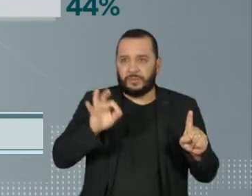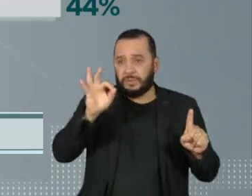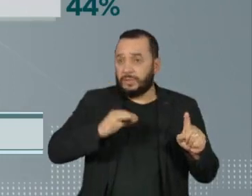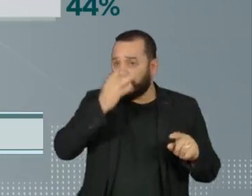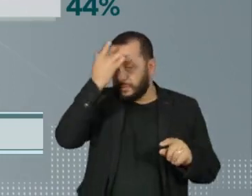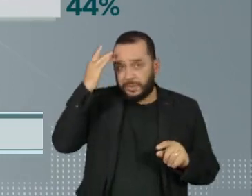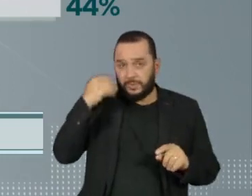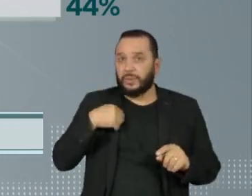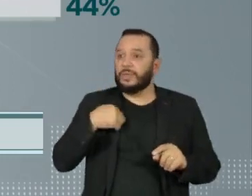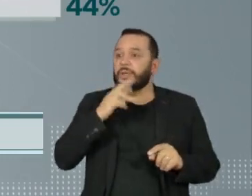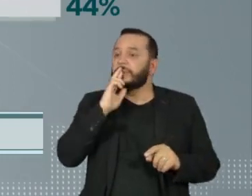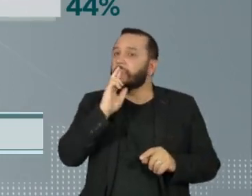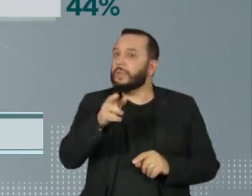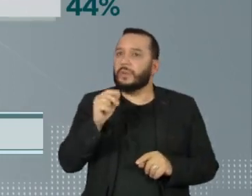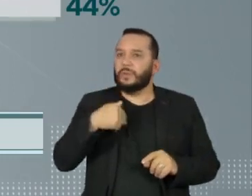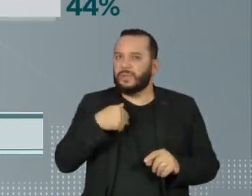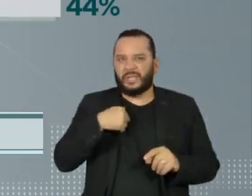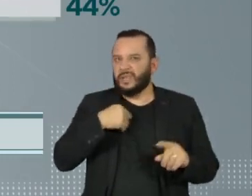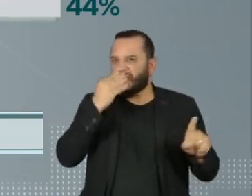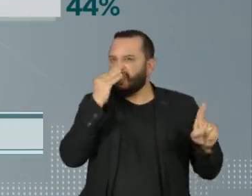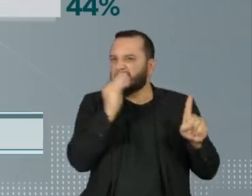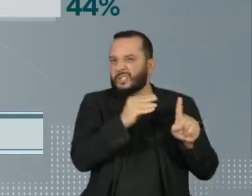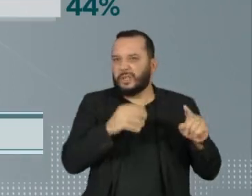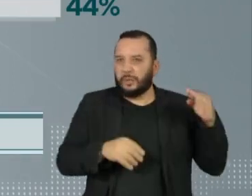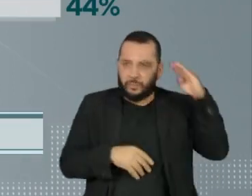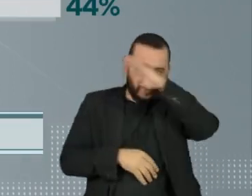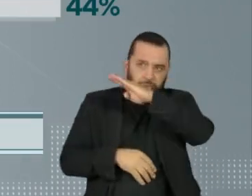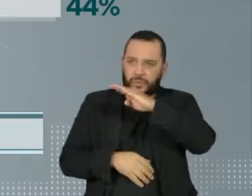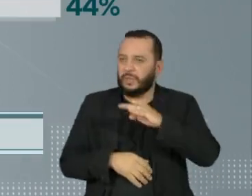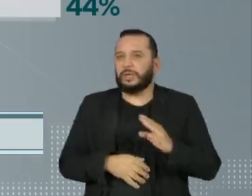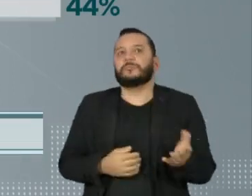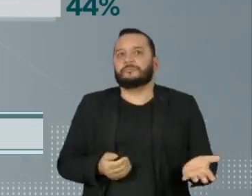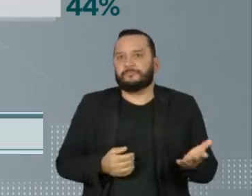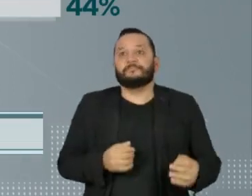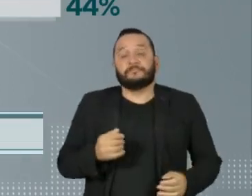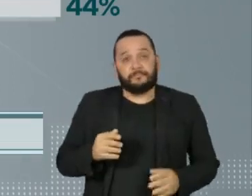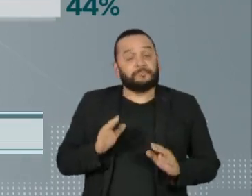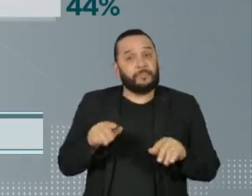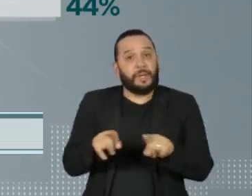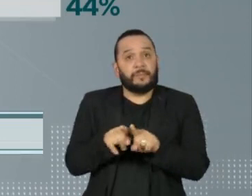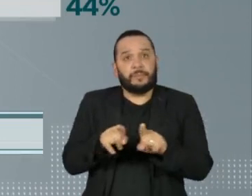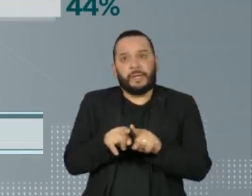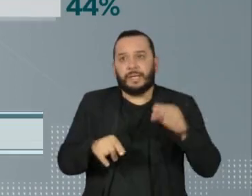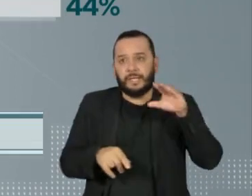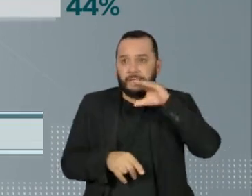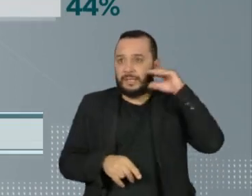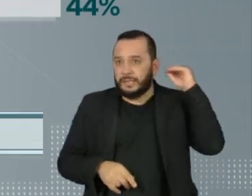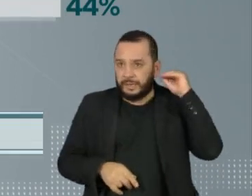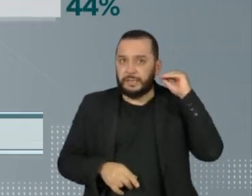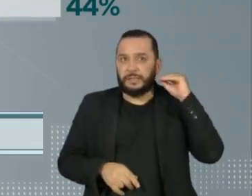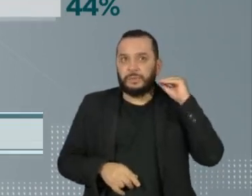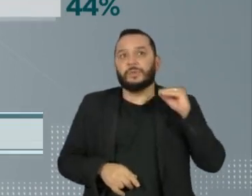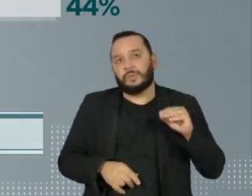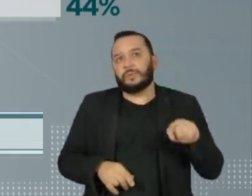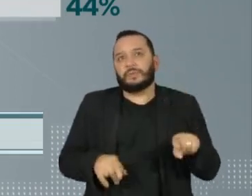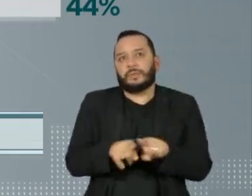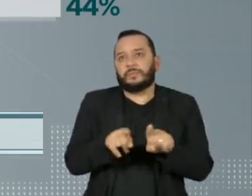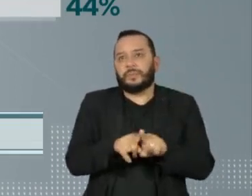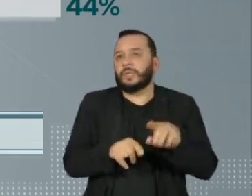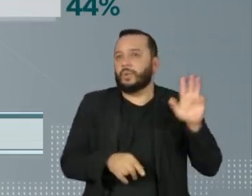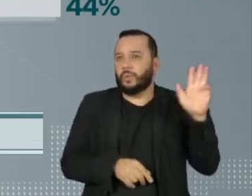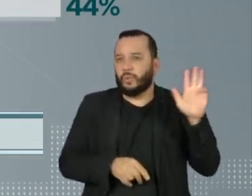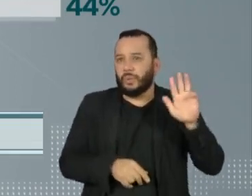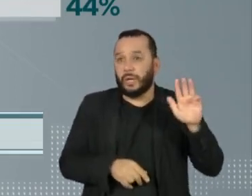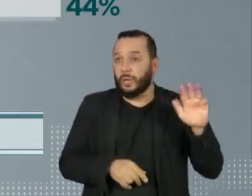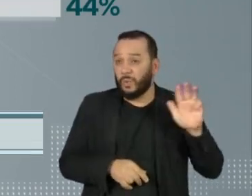dos participantes responderam que não votariam no atual presidente de jeito nenhum a taxa de rejeição ao ex-presidente Luiz Inácio Lula